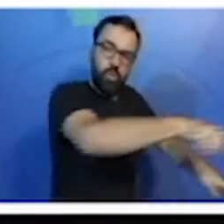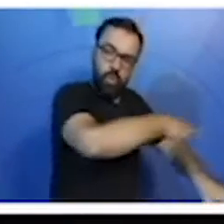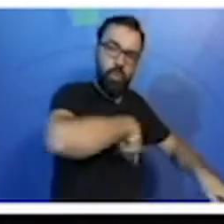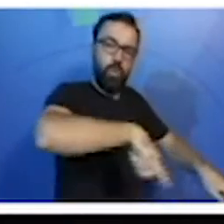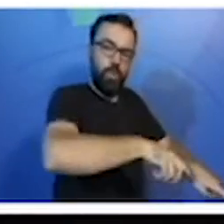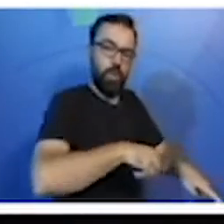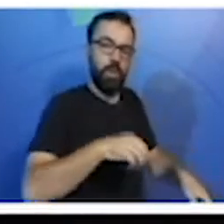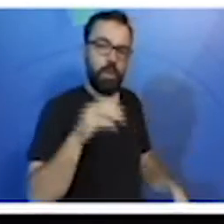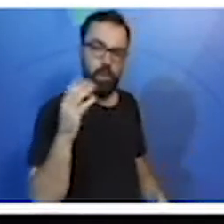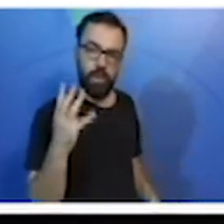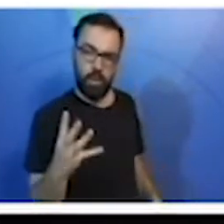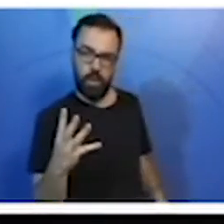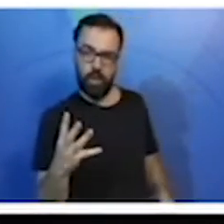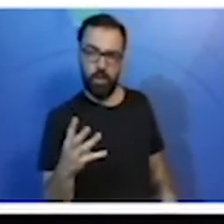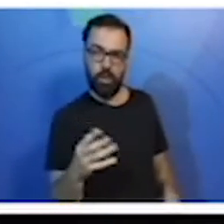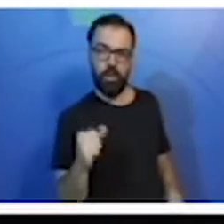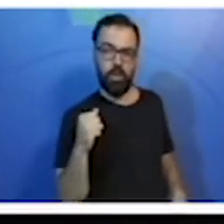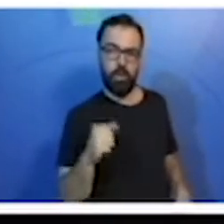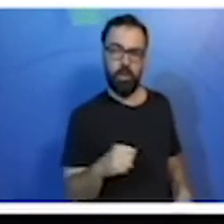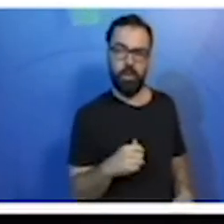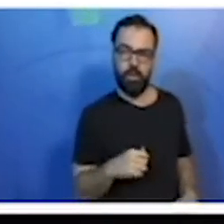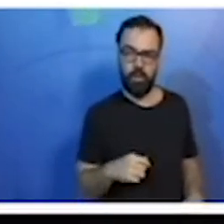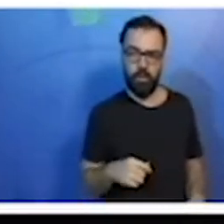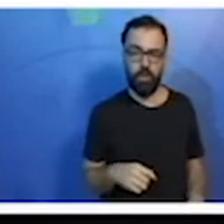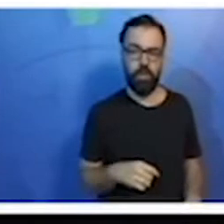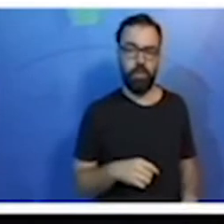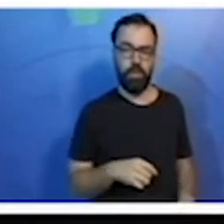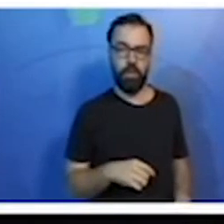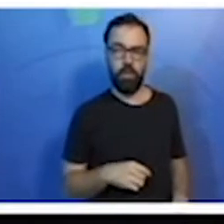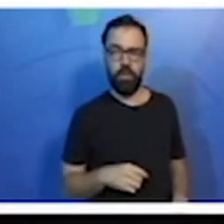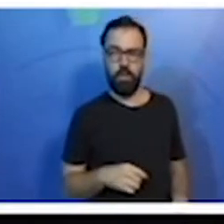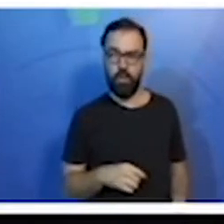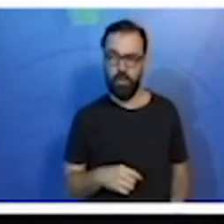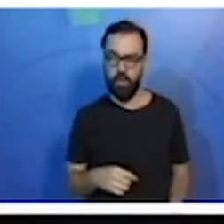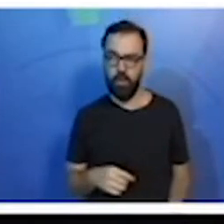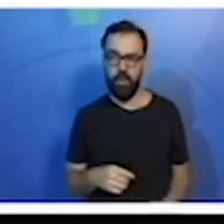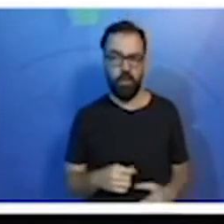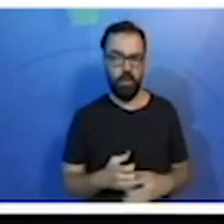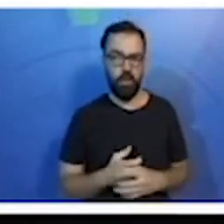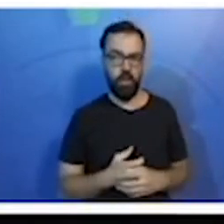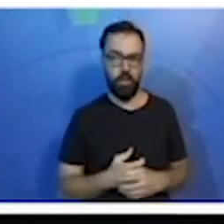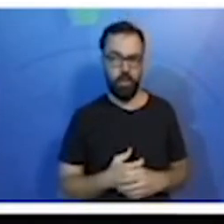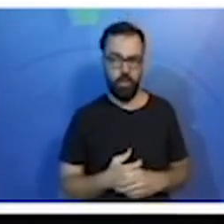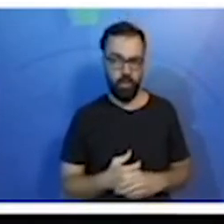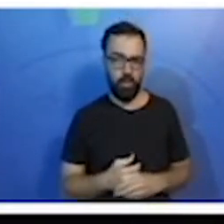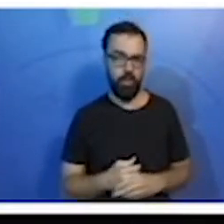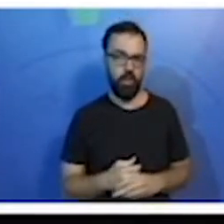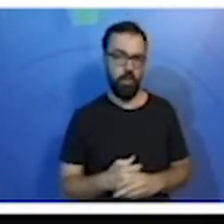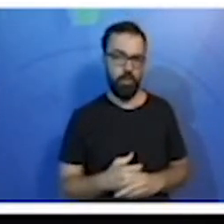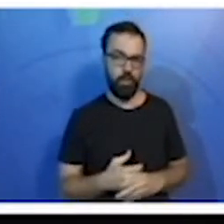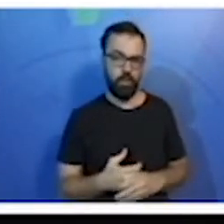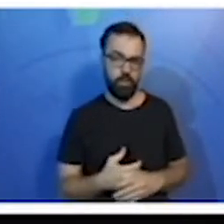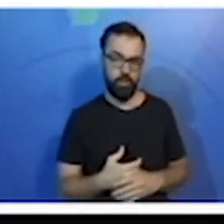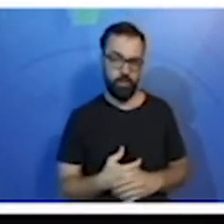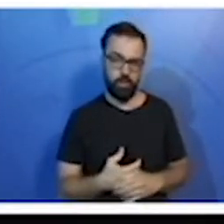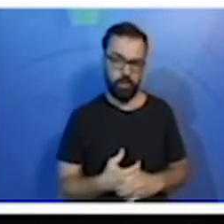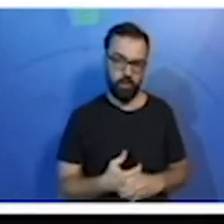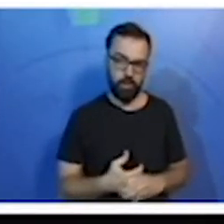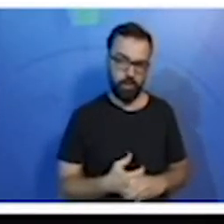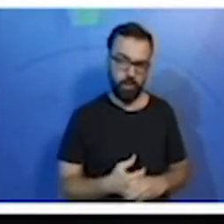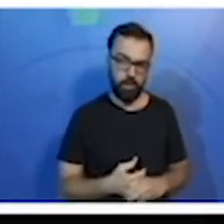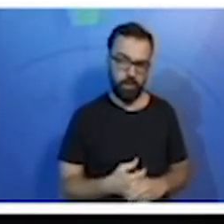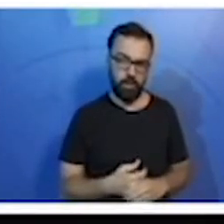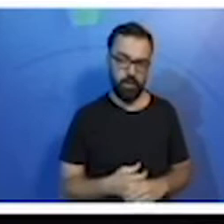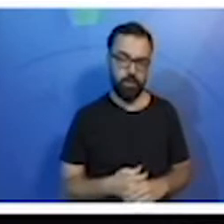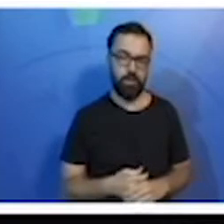prova em menor tempo ou alcançar o grupo de adversários que tá a sua frente então a perseguição a ela é ir atrás do outro adversário né